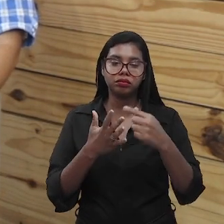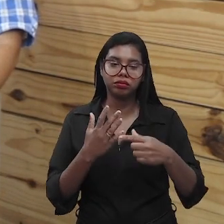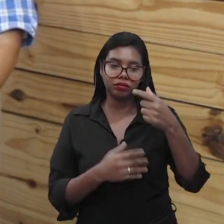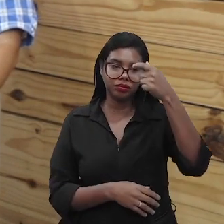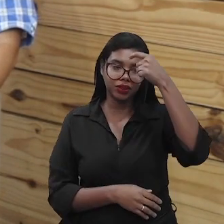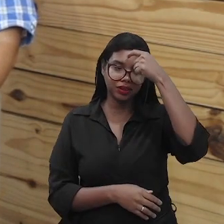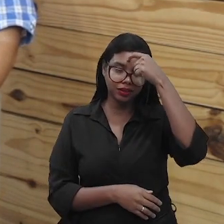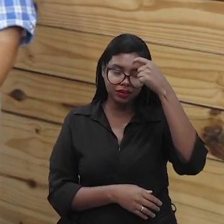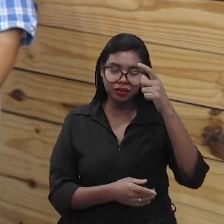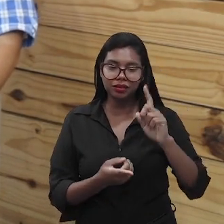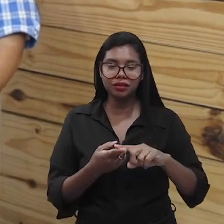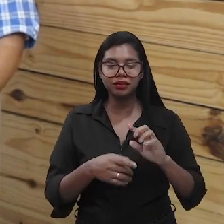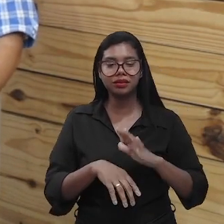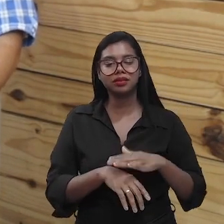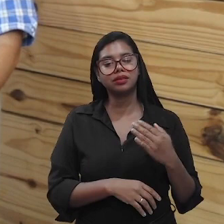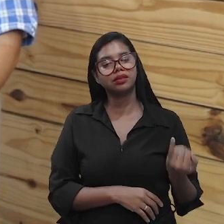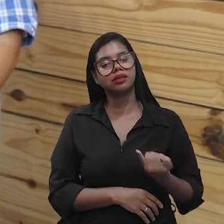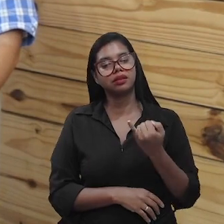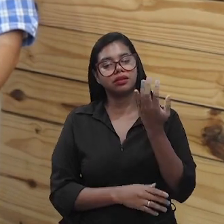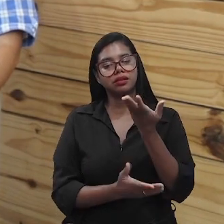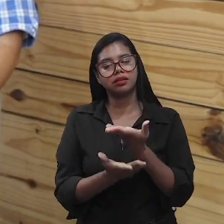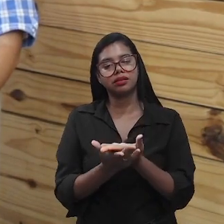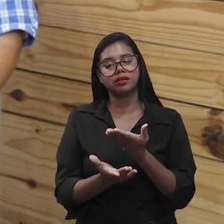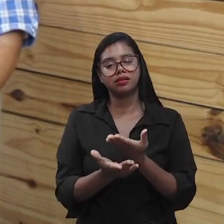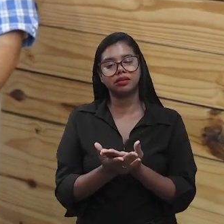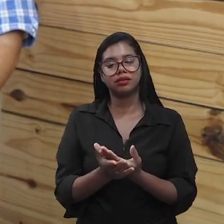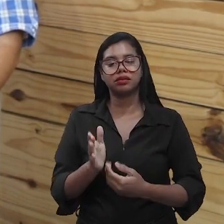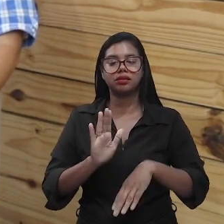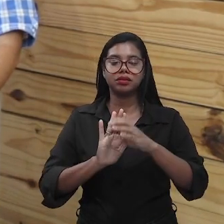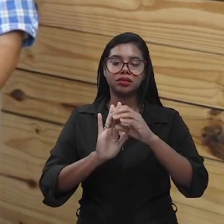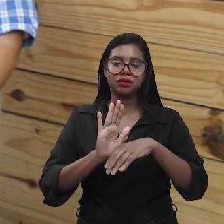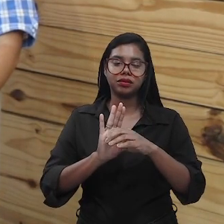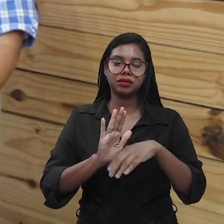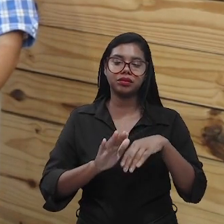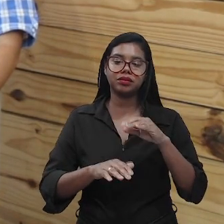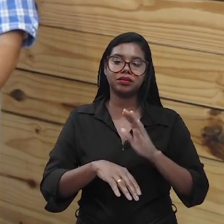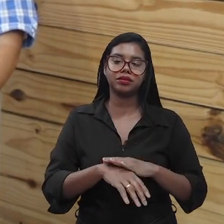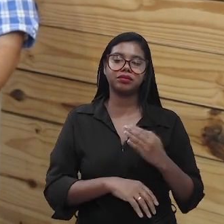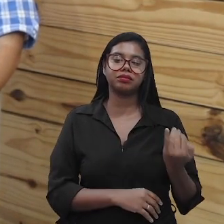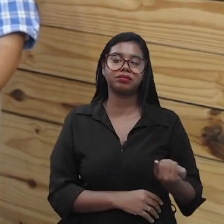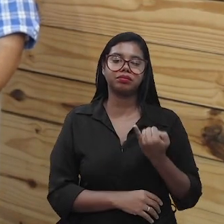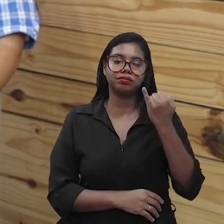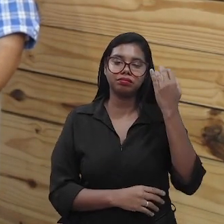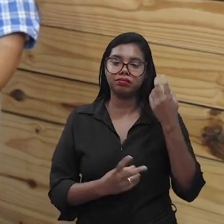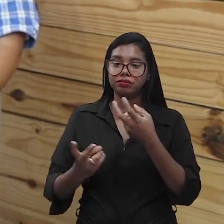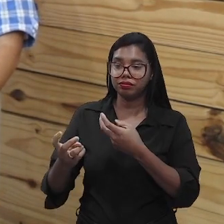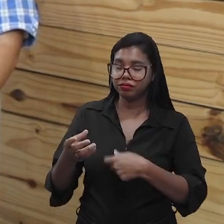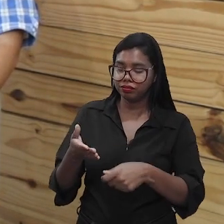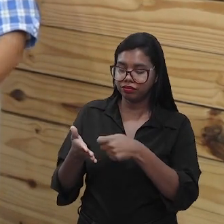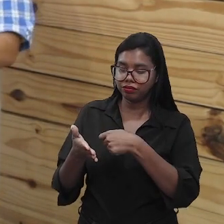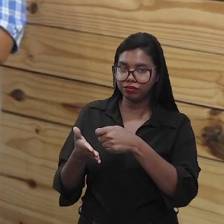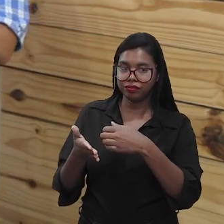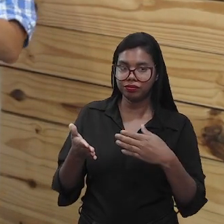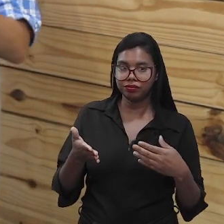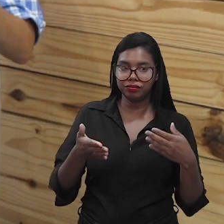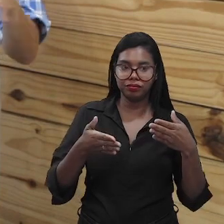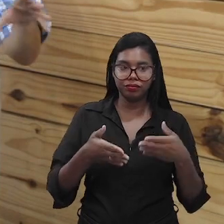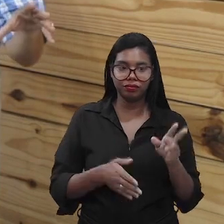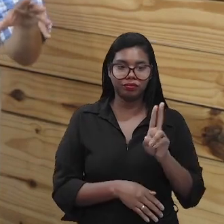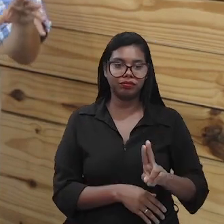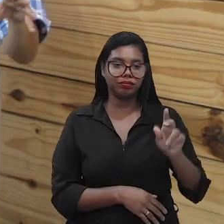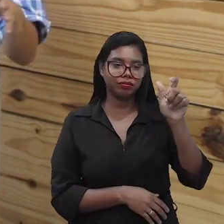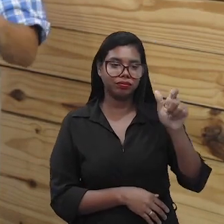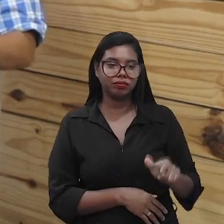importante você estudar. Isso é um conceito que é importante, pensando nessa perspectiva da escrita voltada para o usuário, que é uma escrita